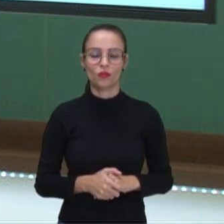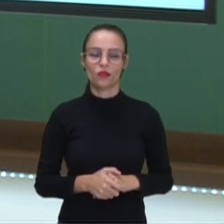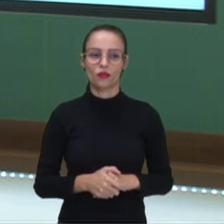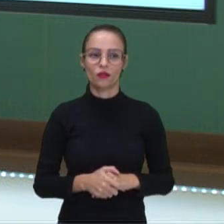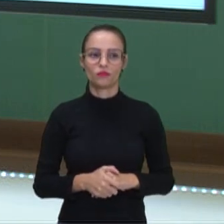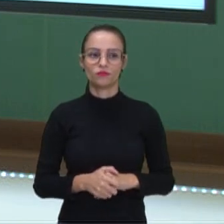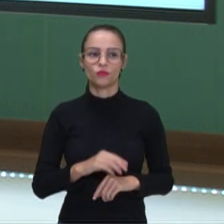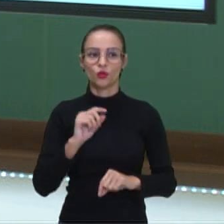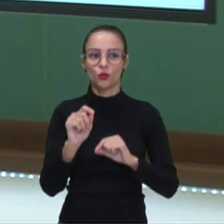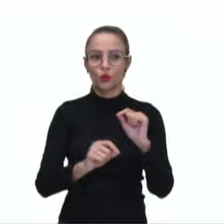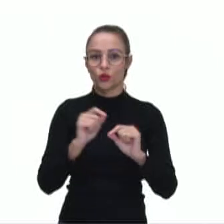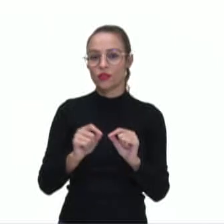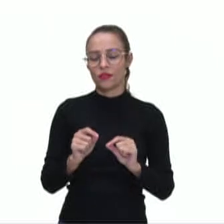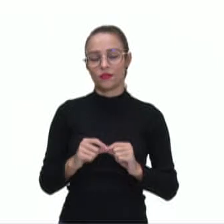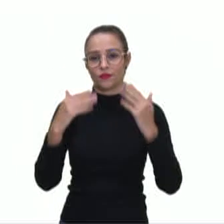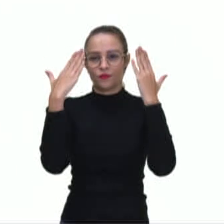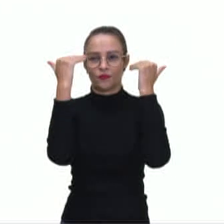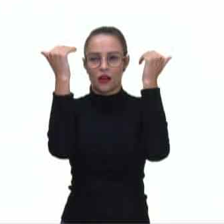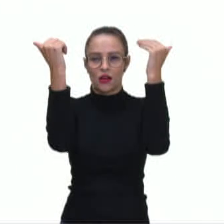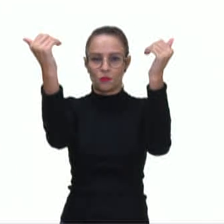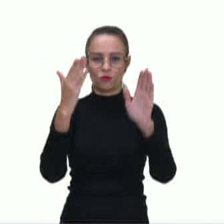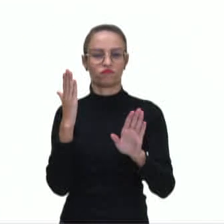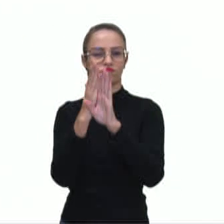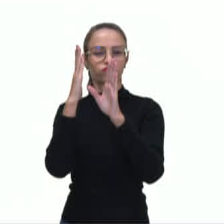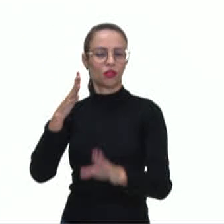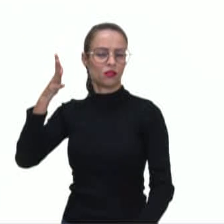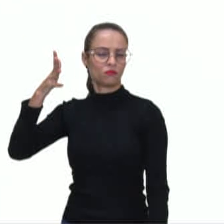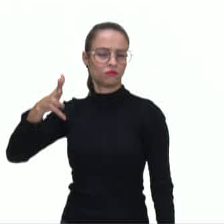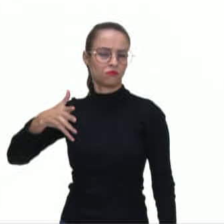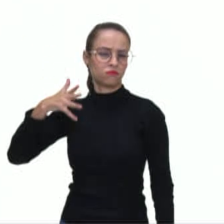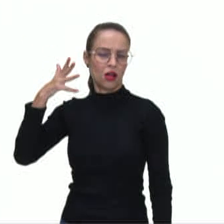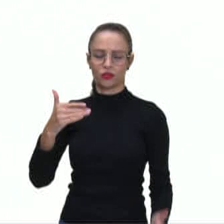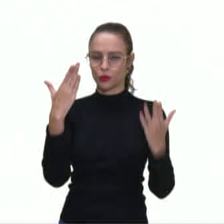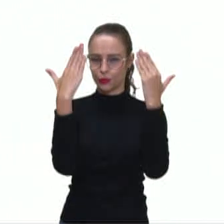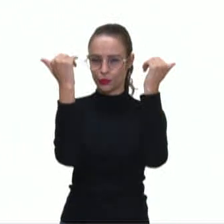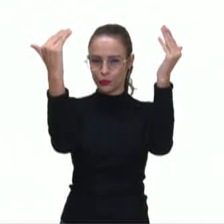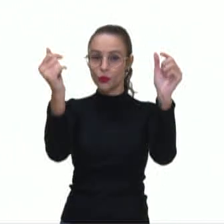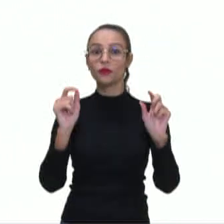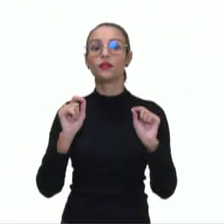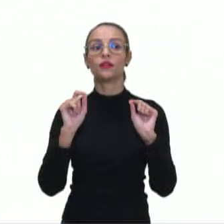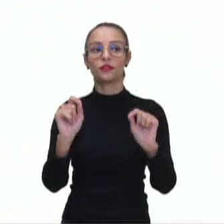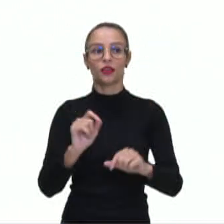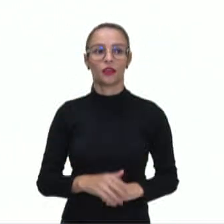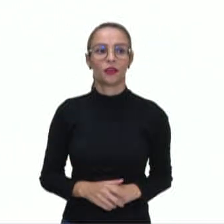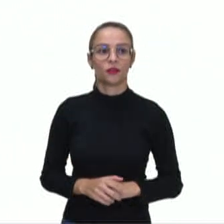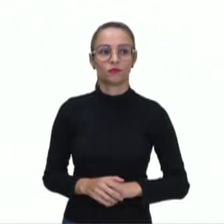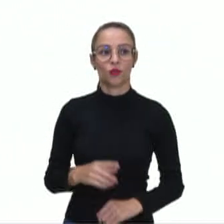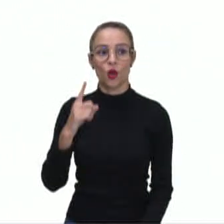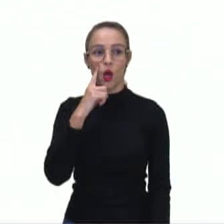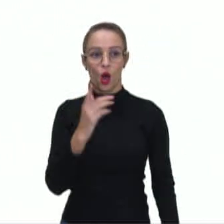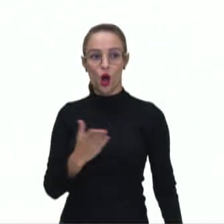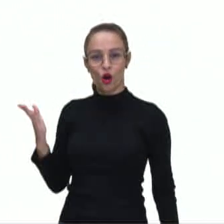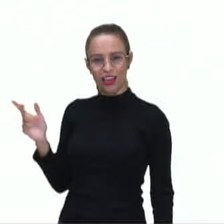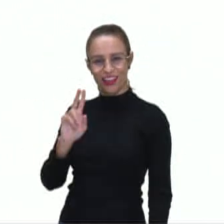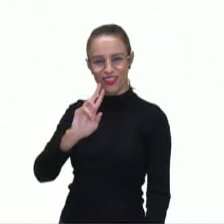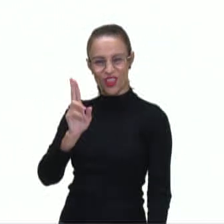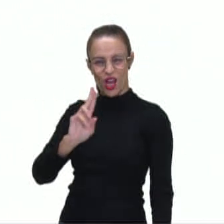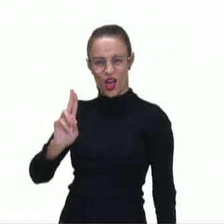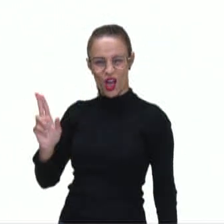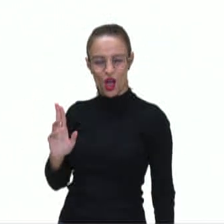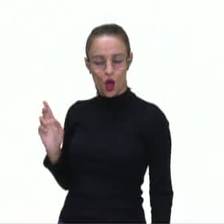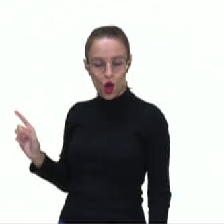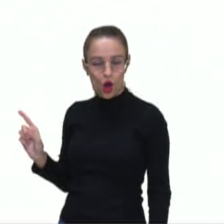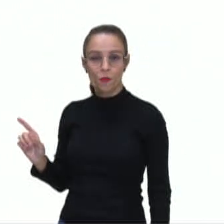personalidades que ficaram famosas pelo dote como grandes oradores estão aí Demóstenes, Cícero,